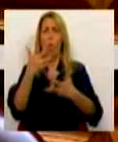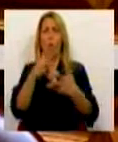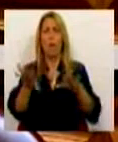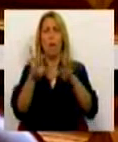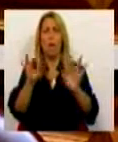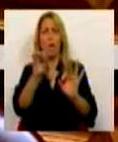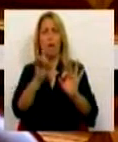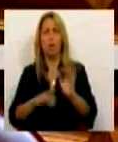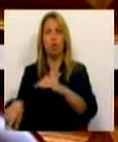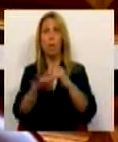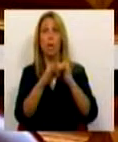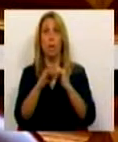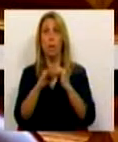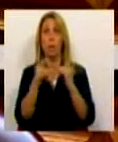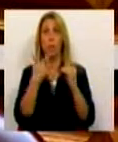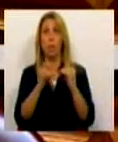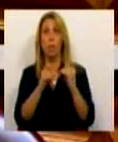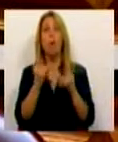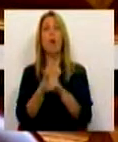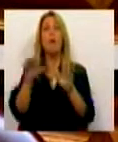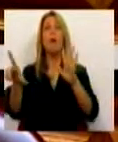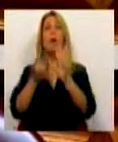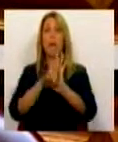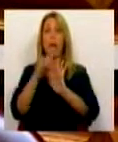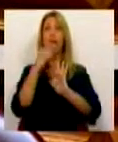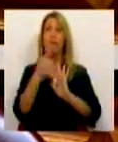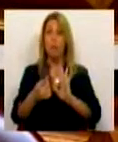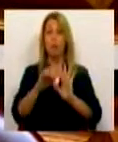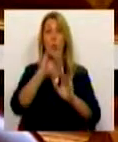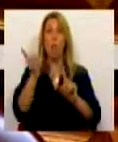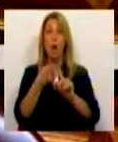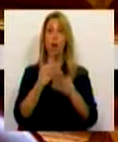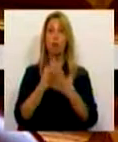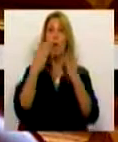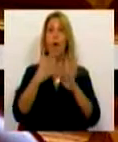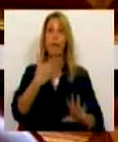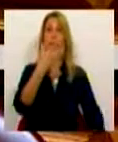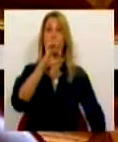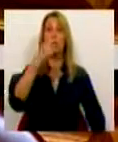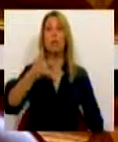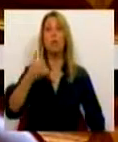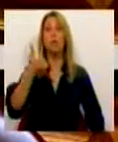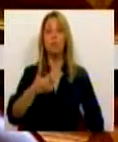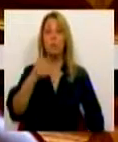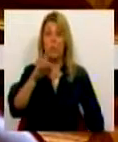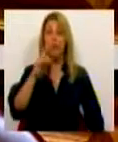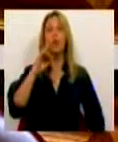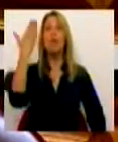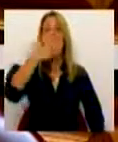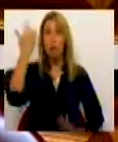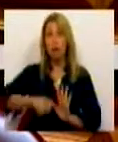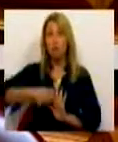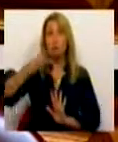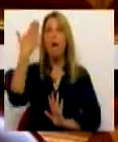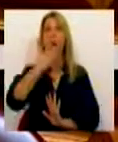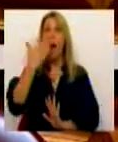igualdade. A lei determina que o ano escolar tem 180 dias de aulas. Tem sido norma o seu início ocorrer na